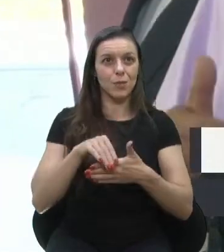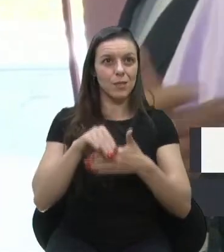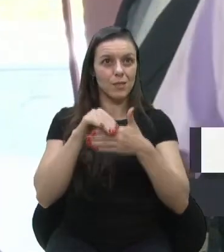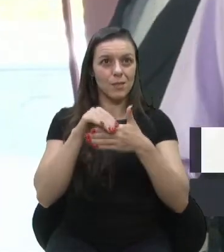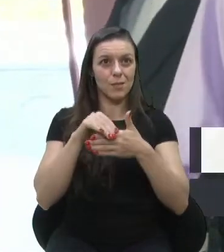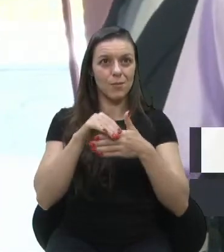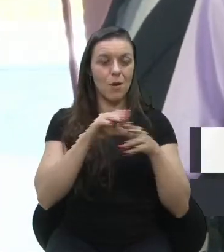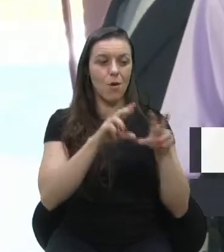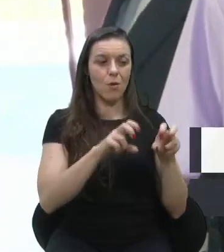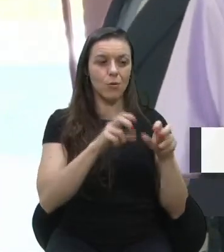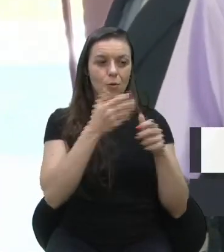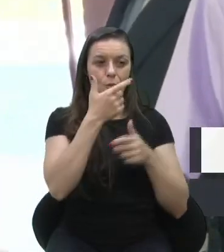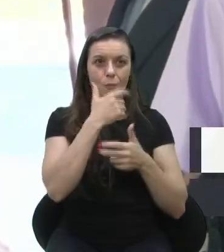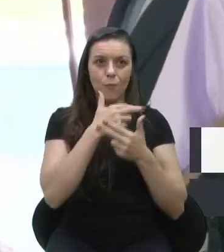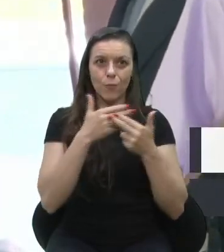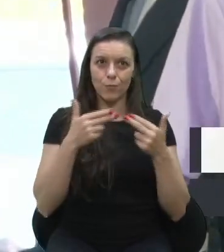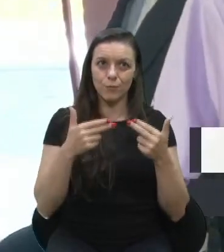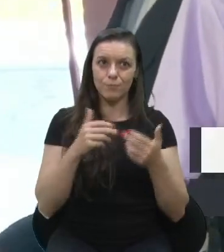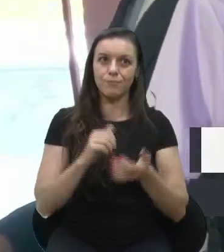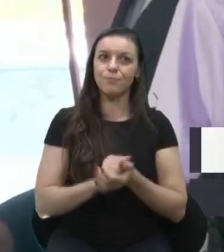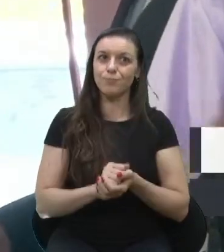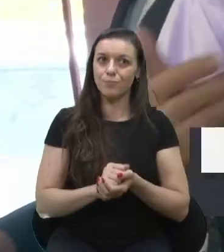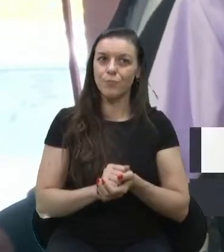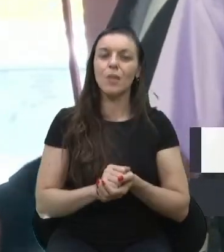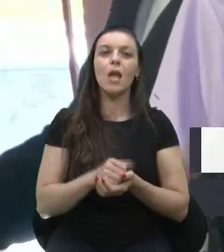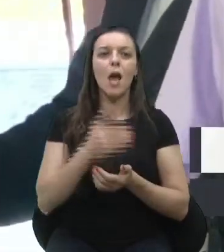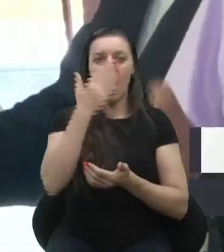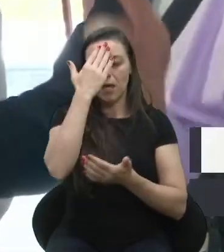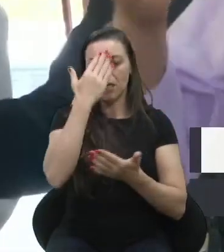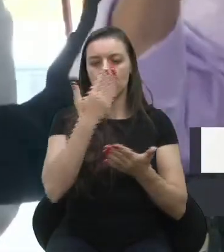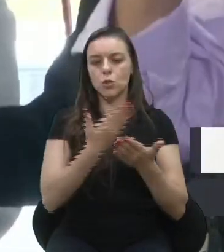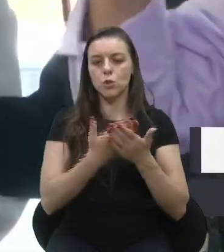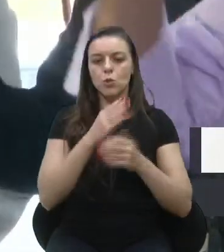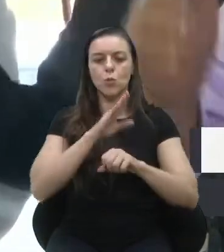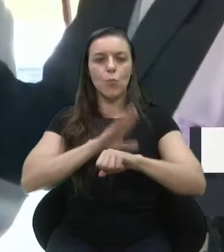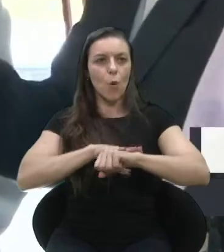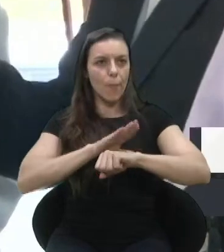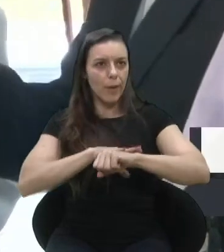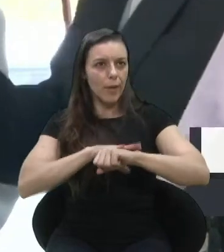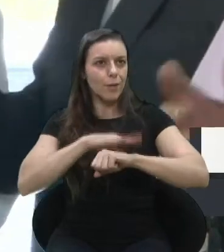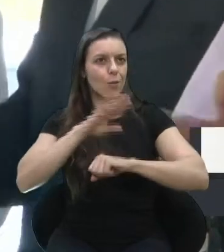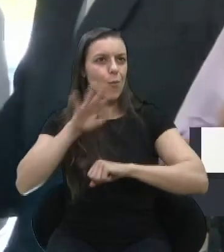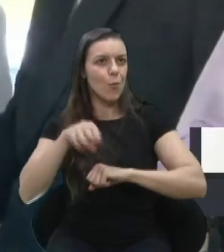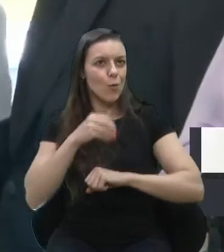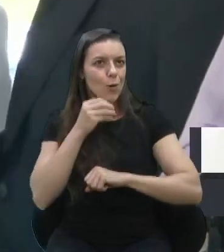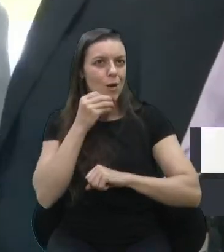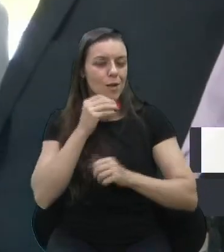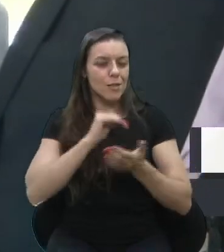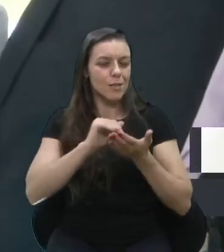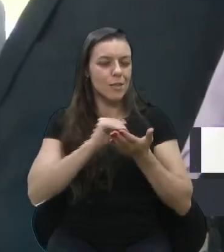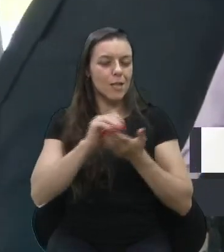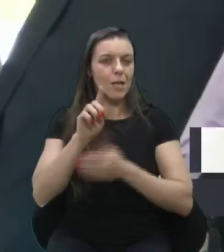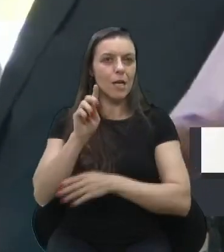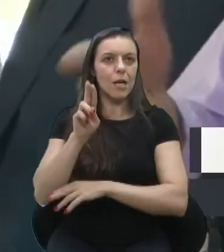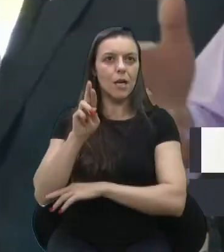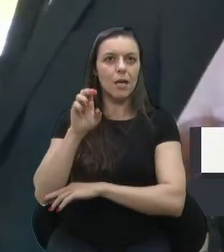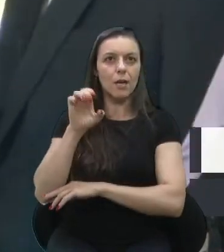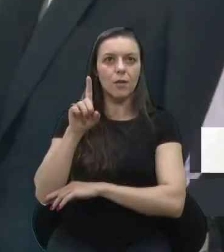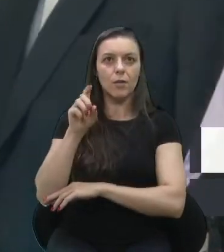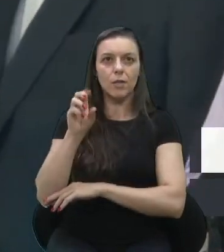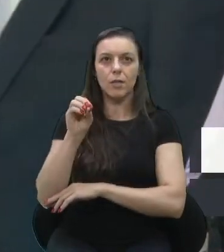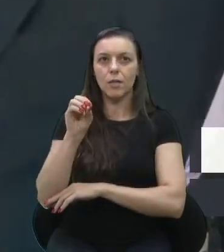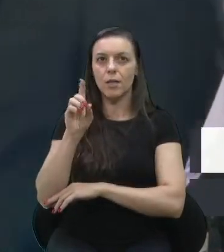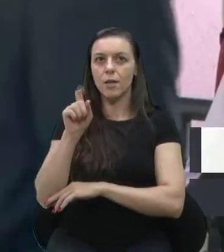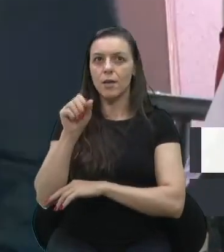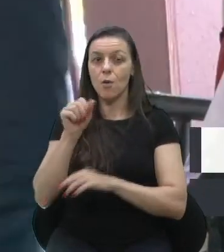do Estado do Rio Grande do Sul então acredito sim momento oportuno secretária Gregory nós discutimos esse projeto